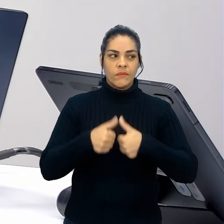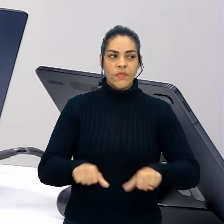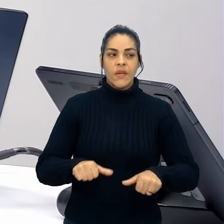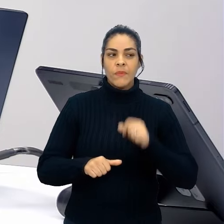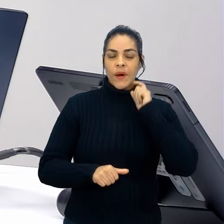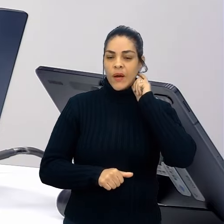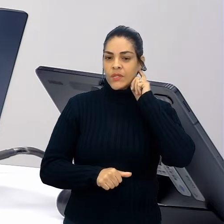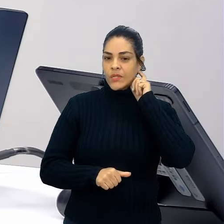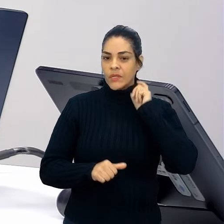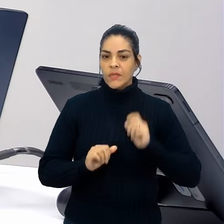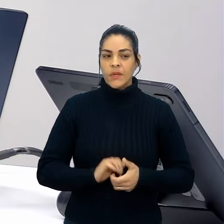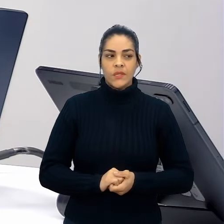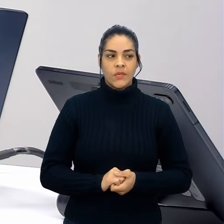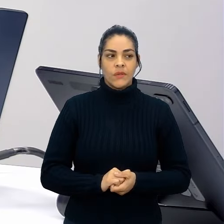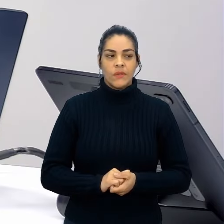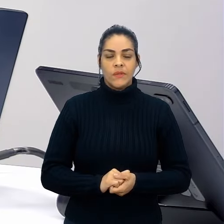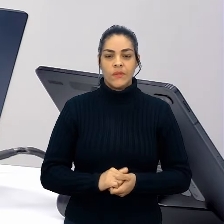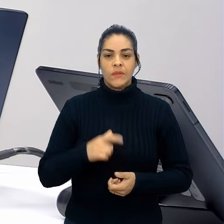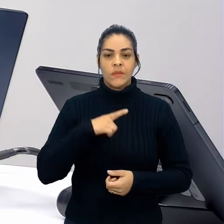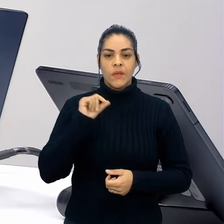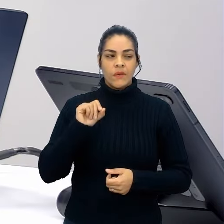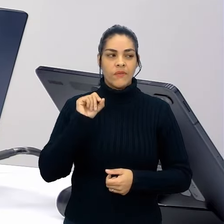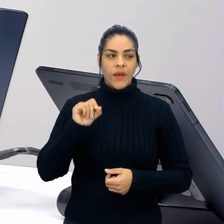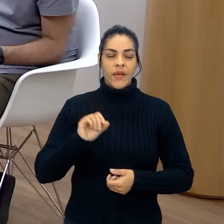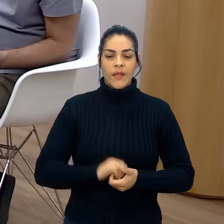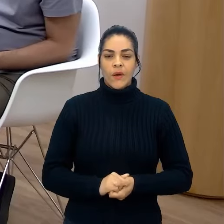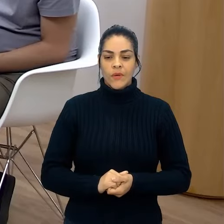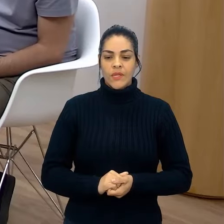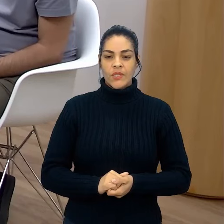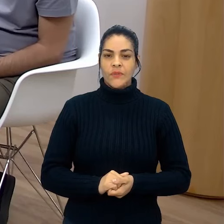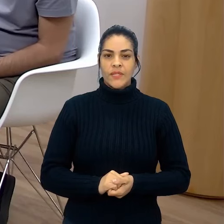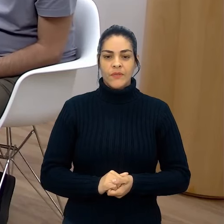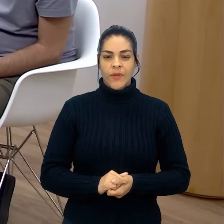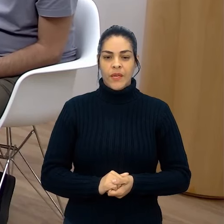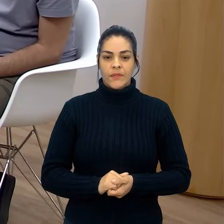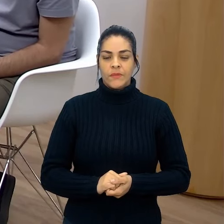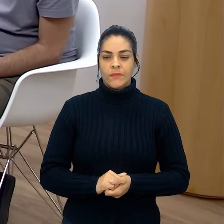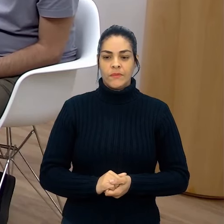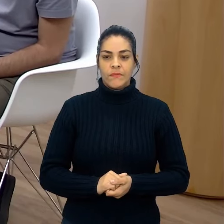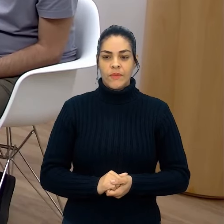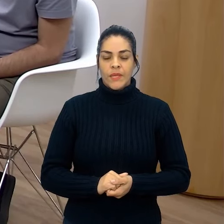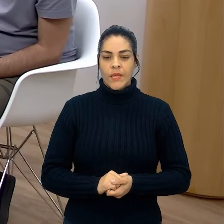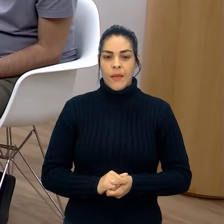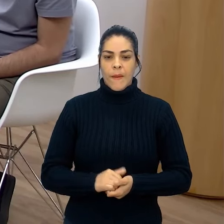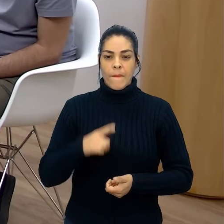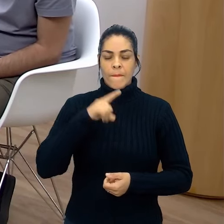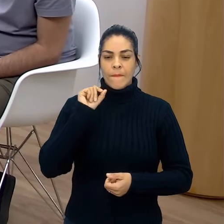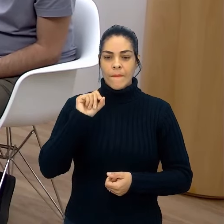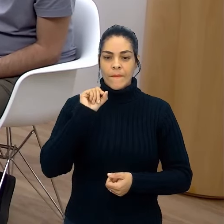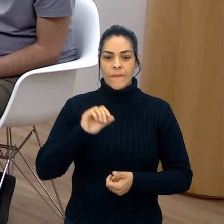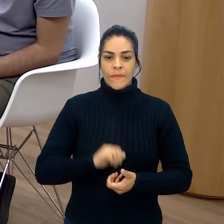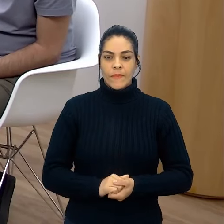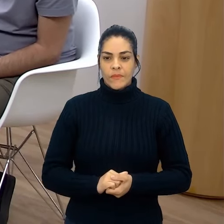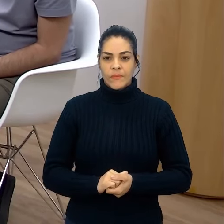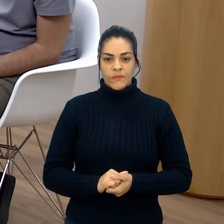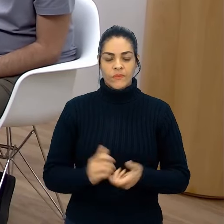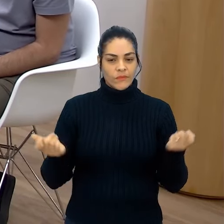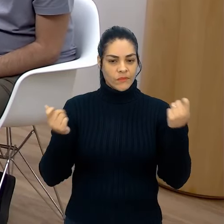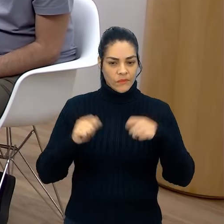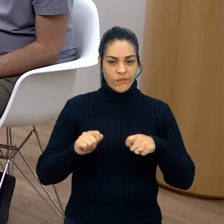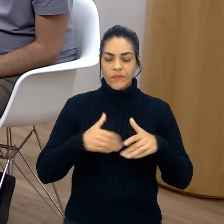a ansiedade deles. E é importante essa preocupação, né, com o estudante. Que possivelmente,